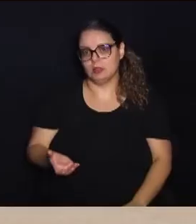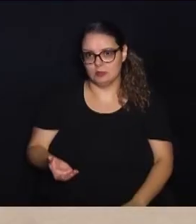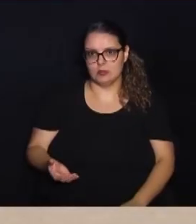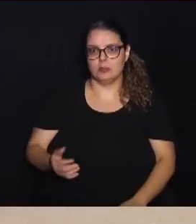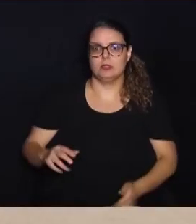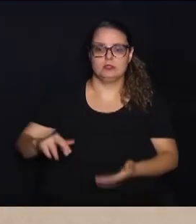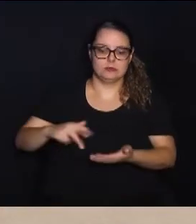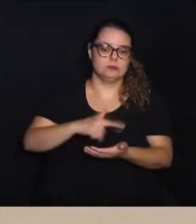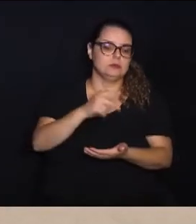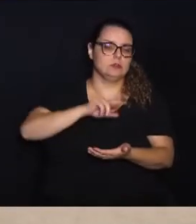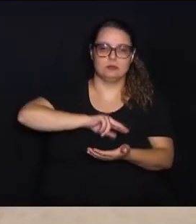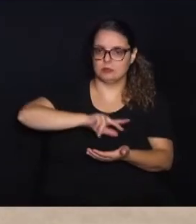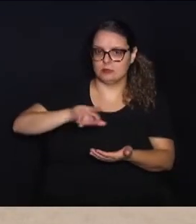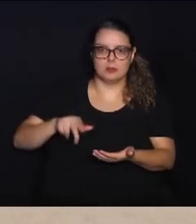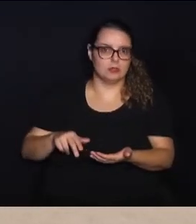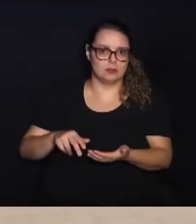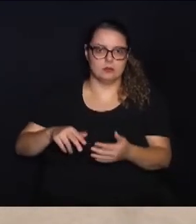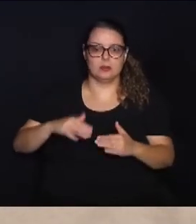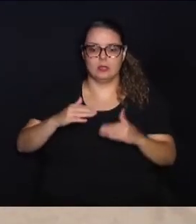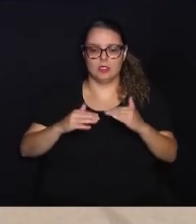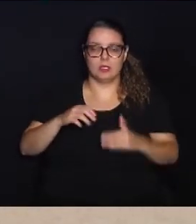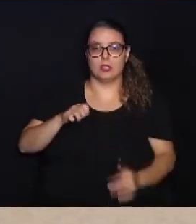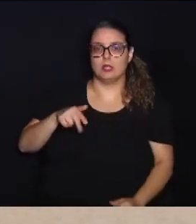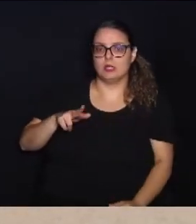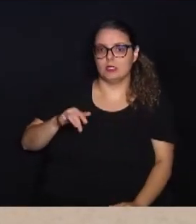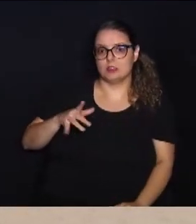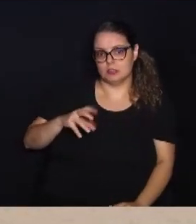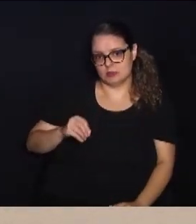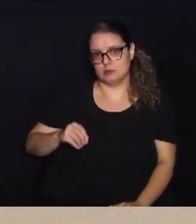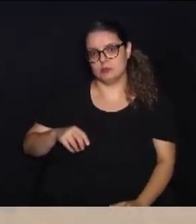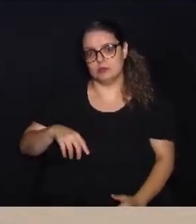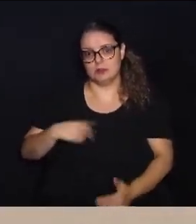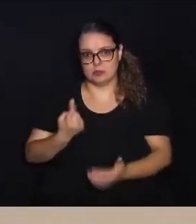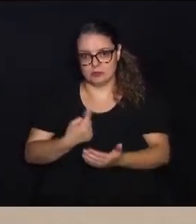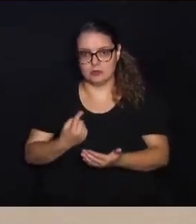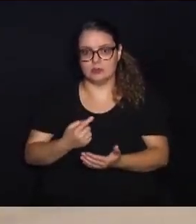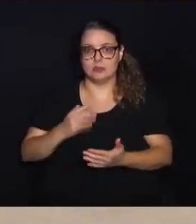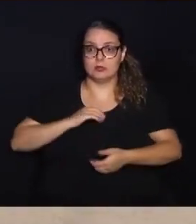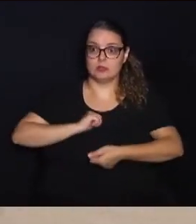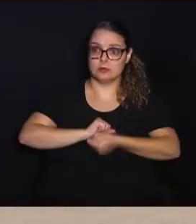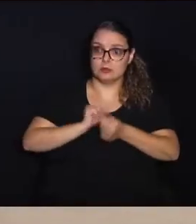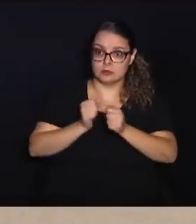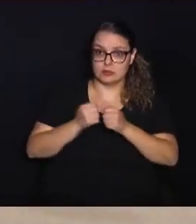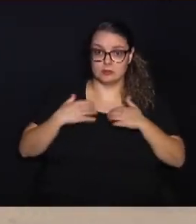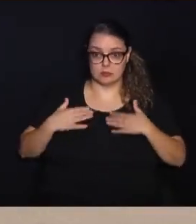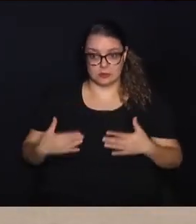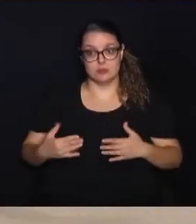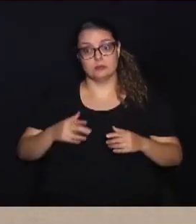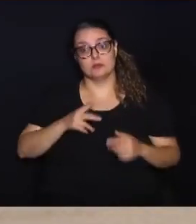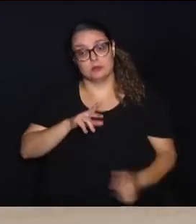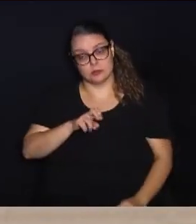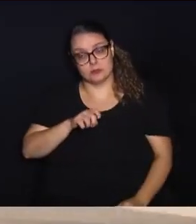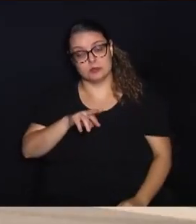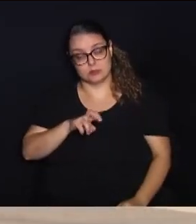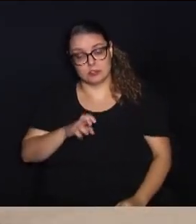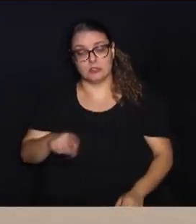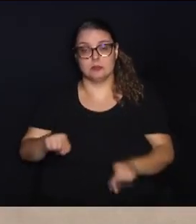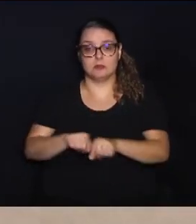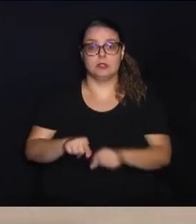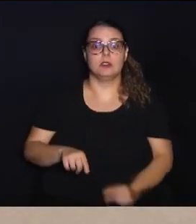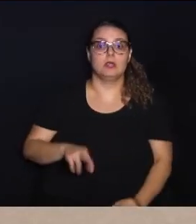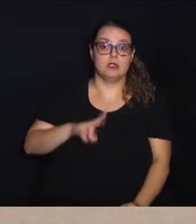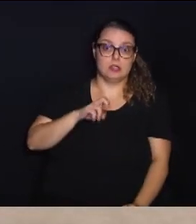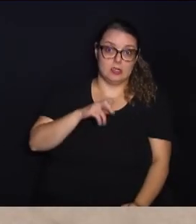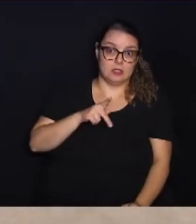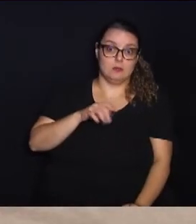fundamento fundamental, né, para a execução final, né, para chegar à perfeição, né? Sim, com certeza. O nosso esporte